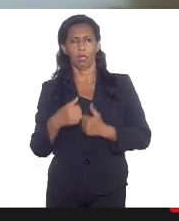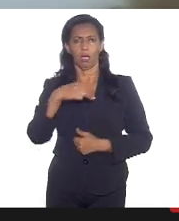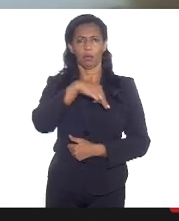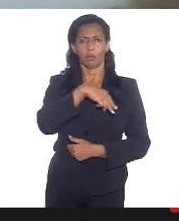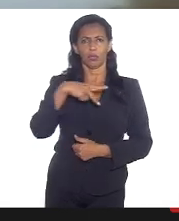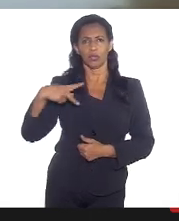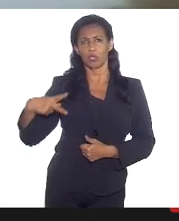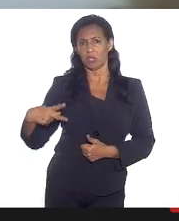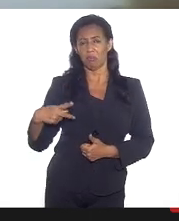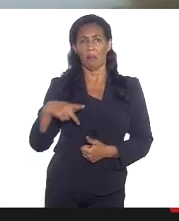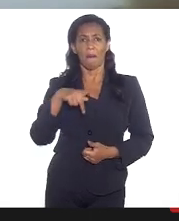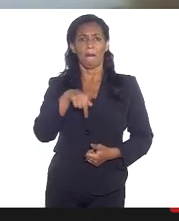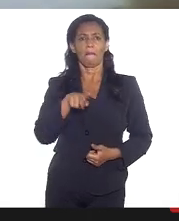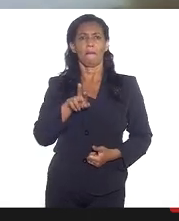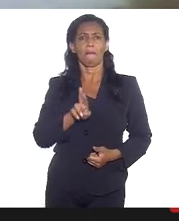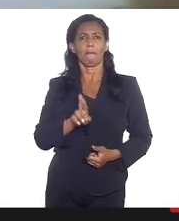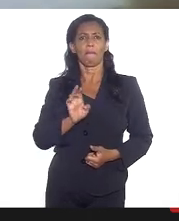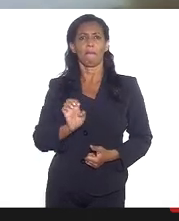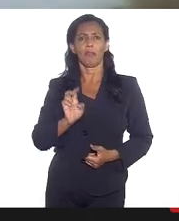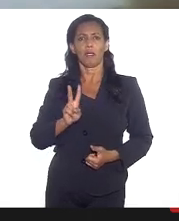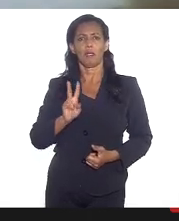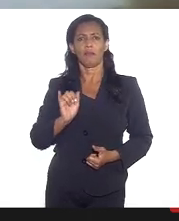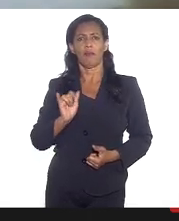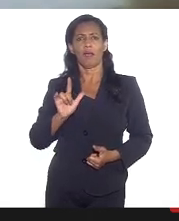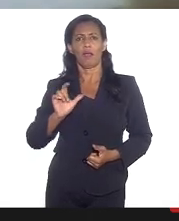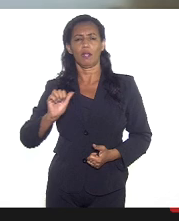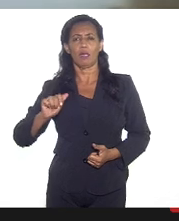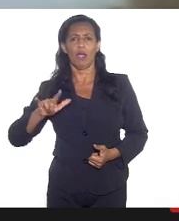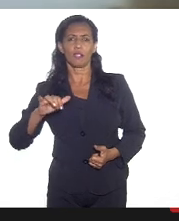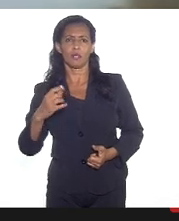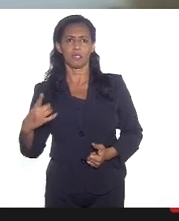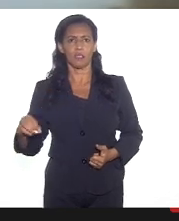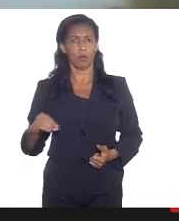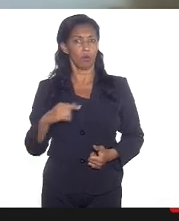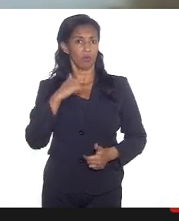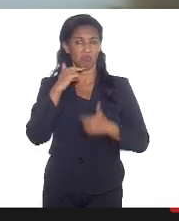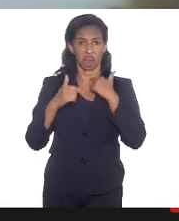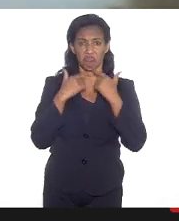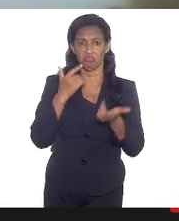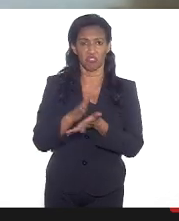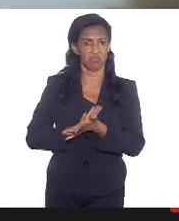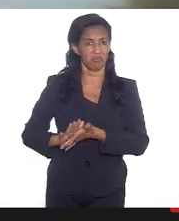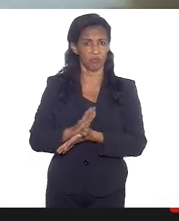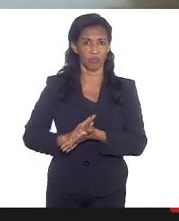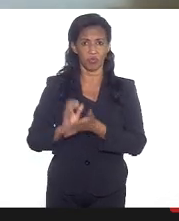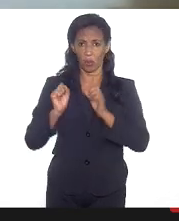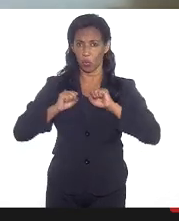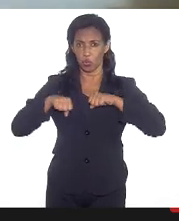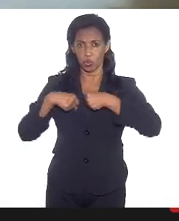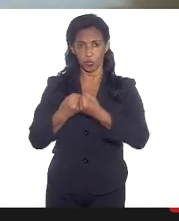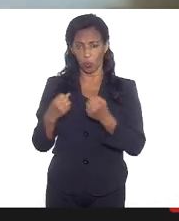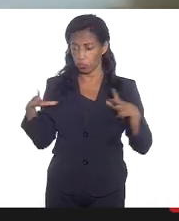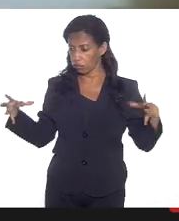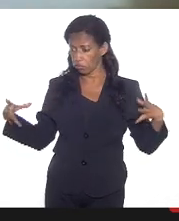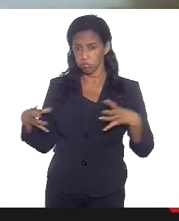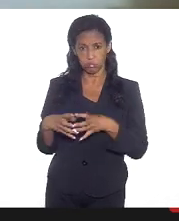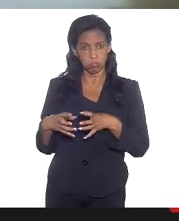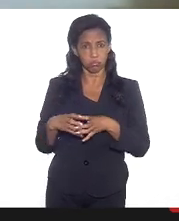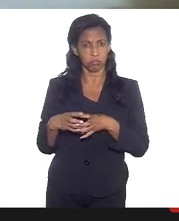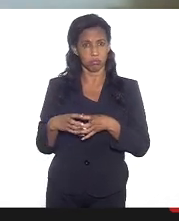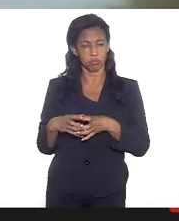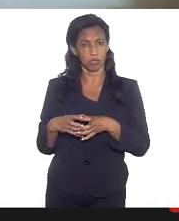Público, prevaricação, porque também não adianta nada um esforço coletivo